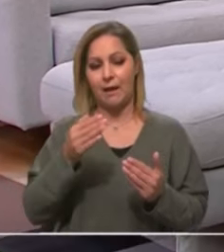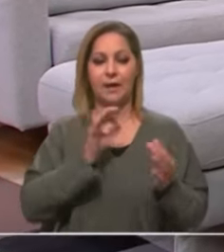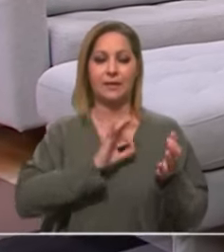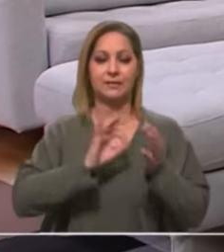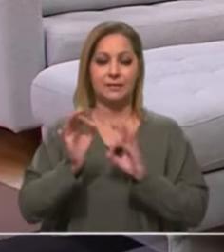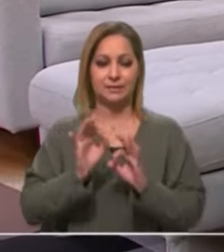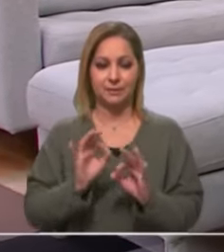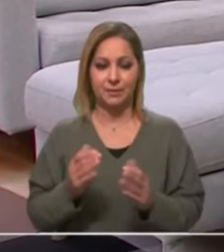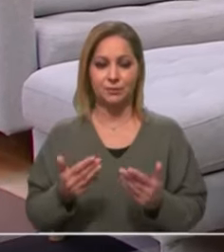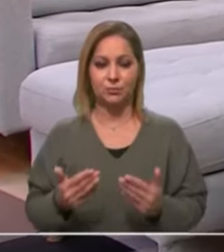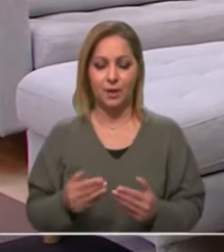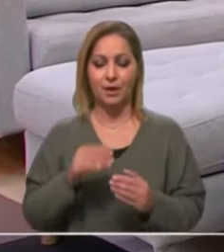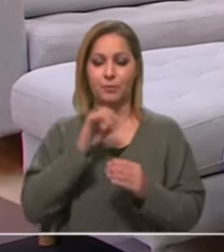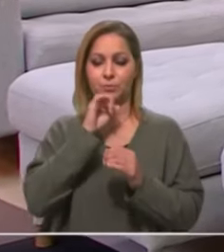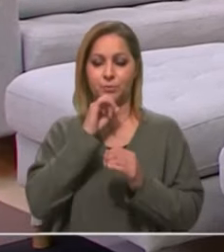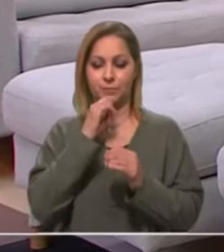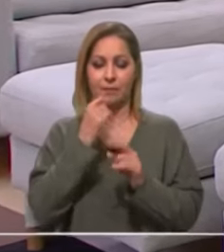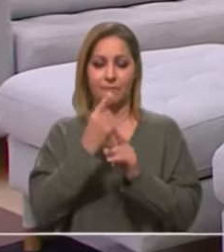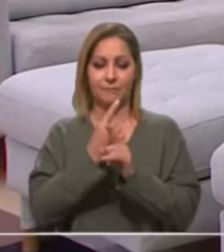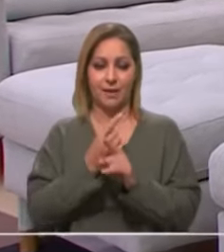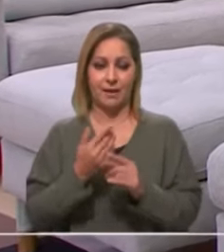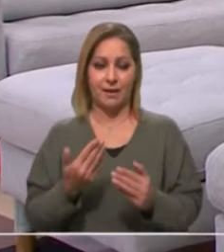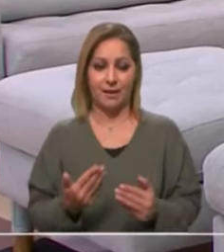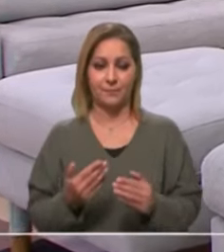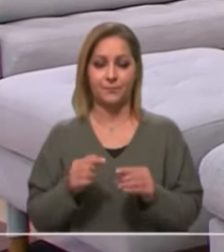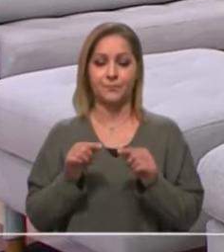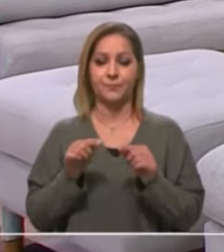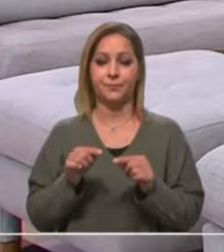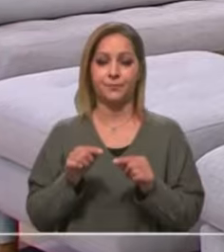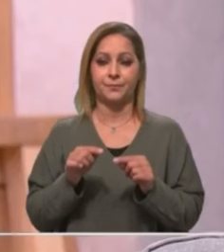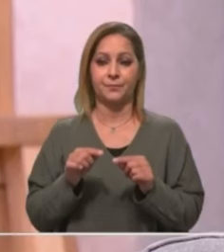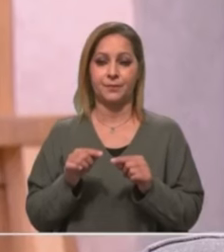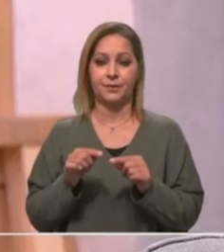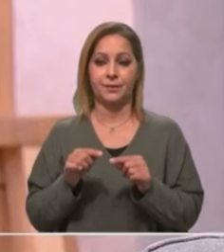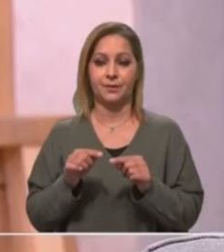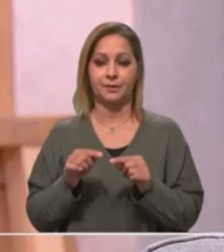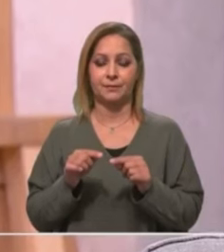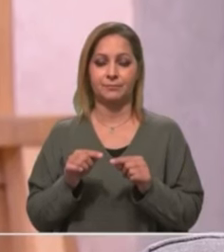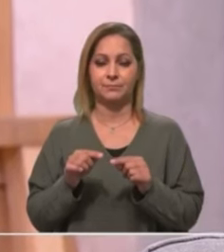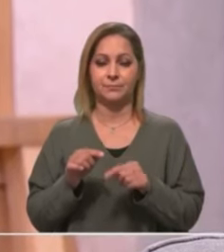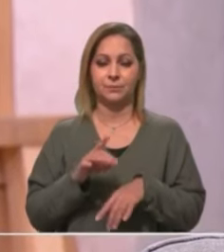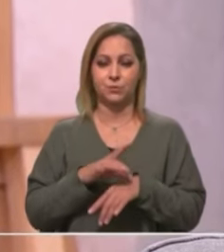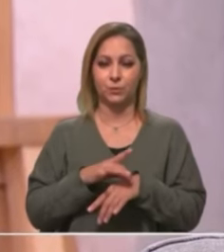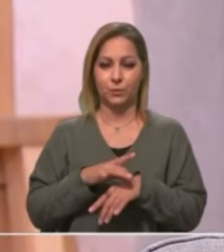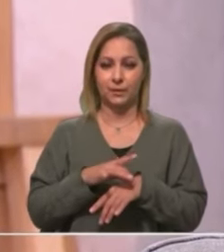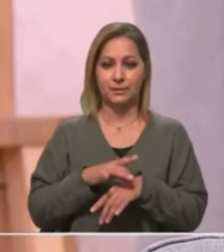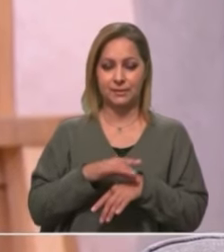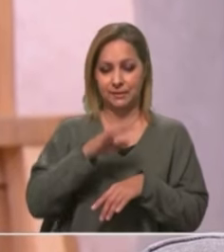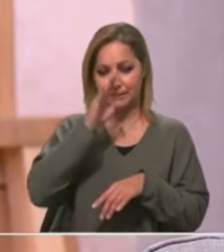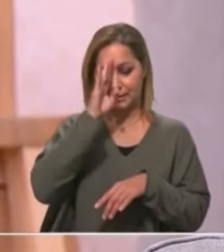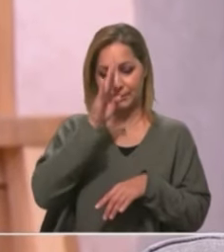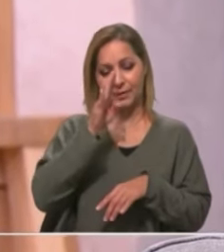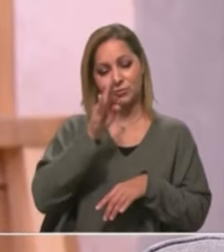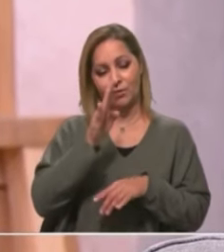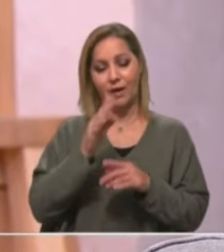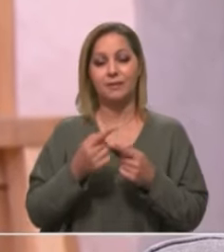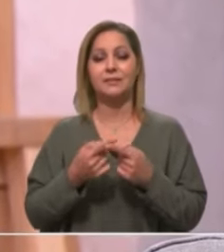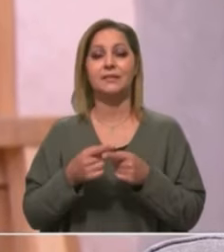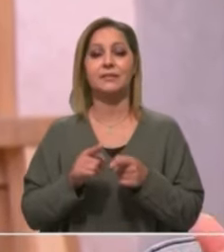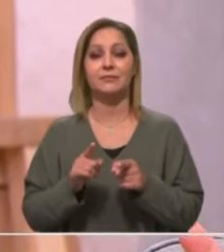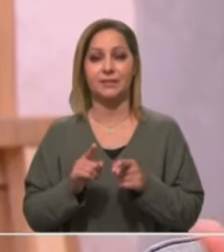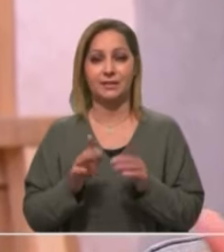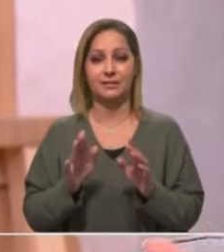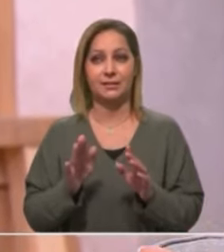que há várias hipóteses, aí, se calhar, receber um diagnóstico deste É já é um bocadinho diferente, diferente. Foi sim. aquilo que, se